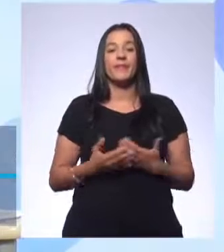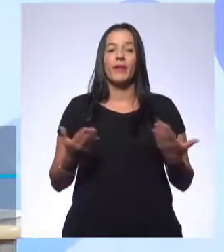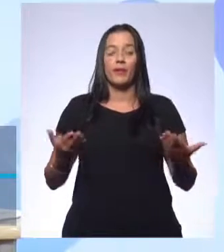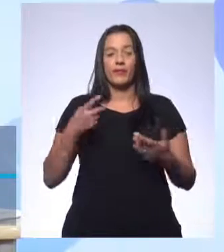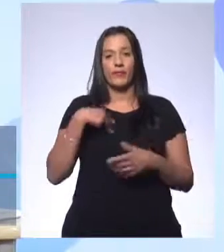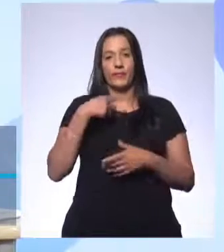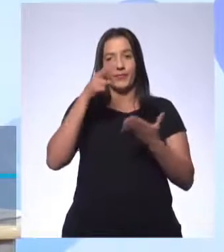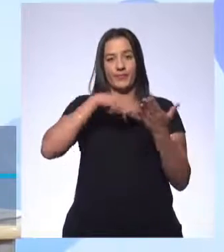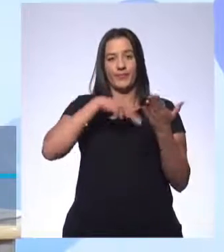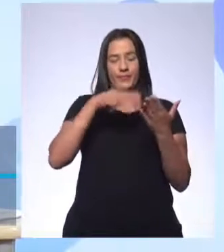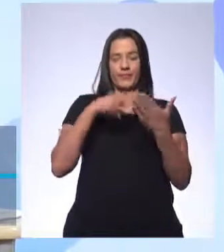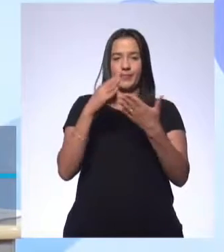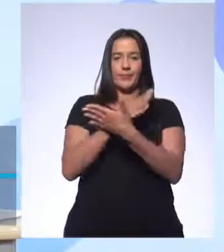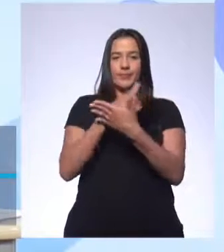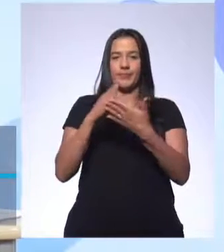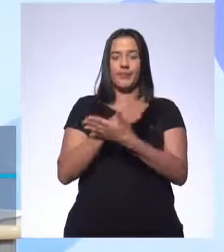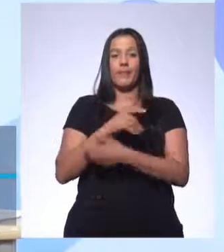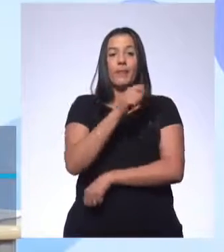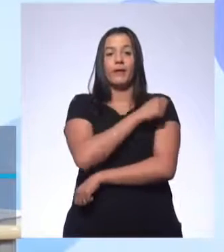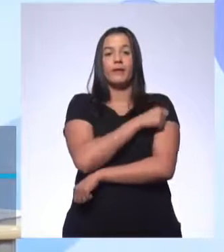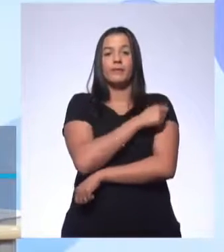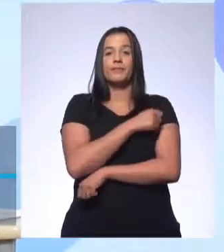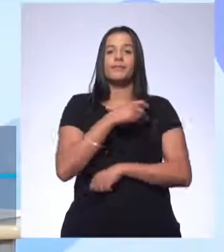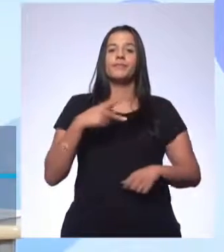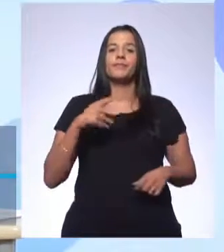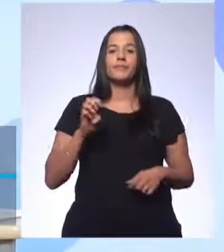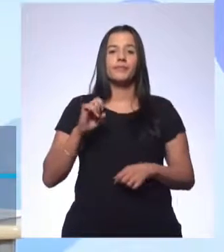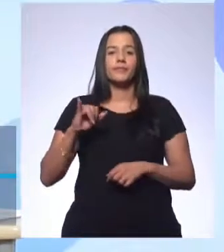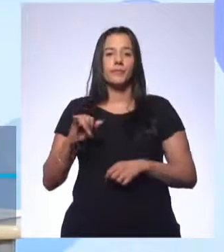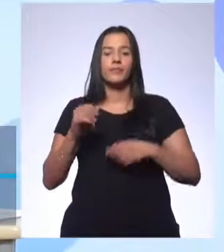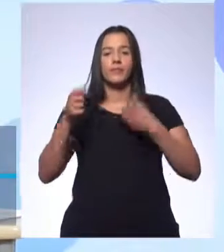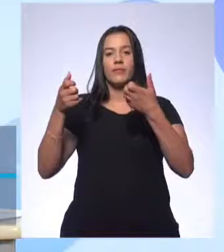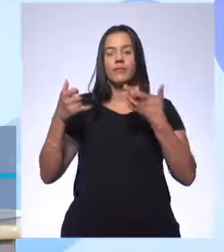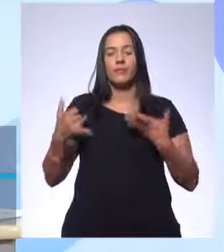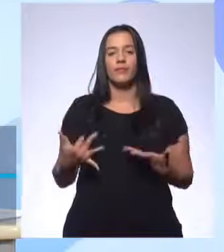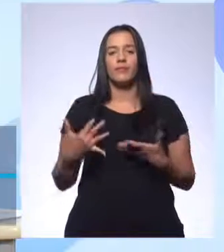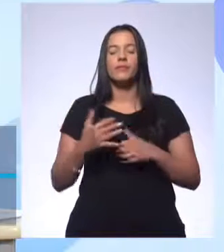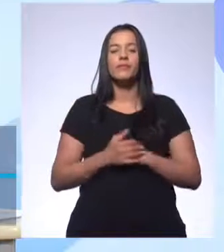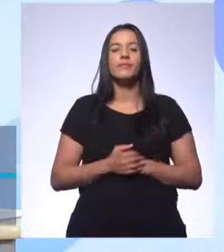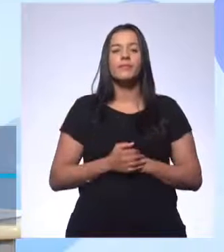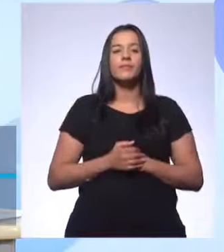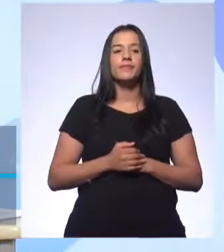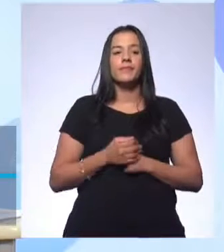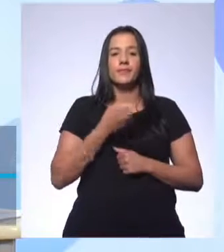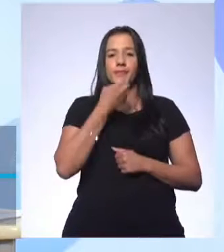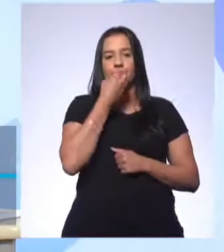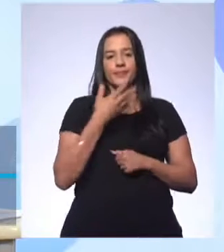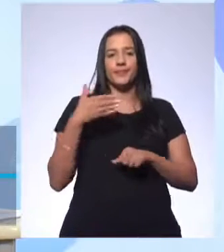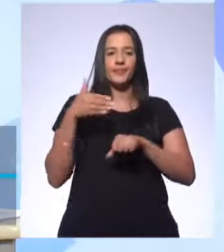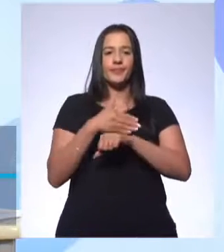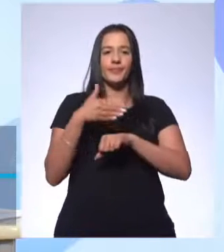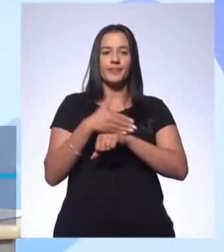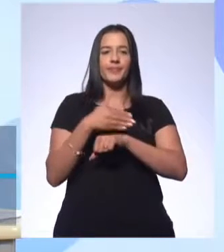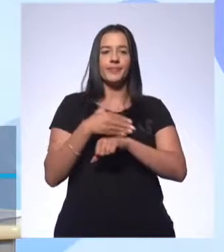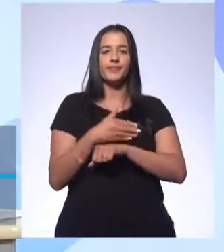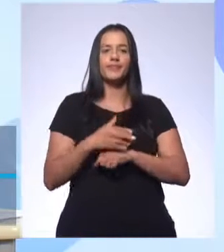tá? Então, ó, os alunos do PEI Pedroso de Jaboticabal. Vamos participar aí, pessoal.